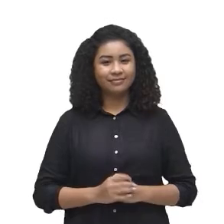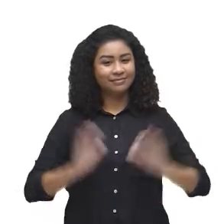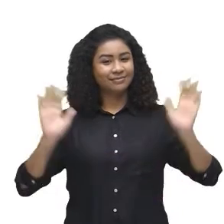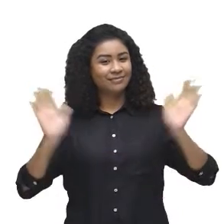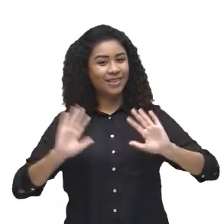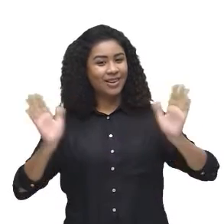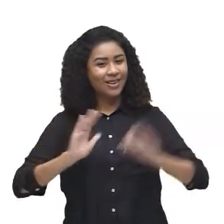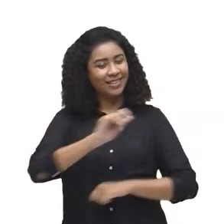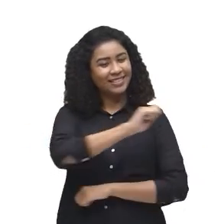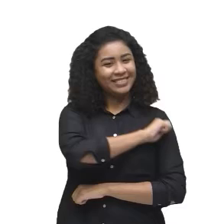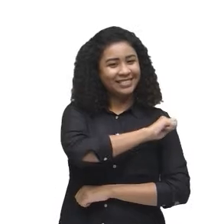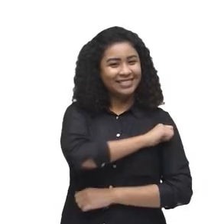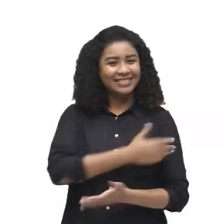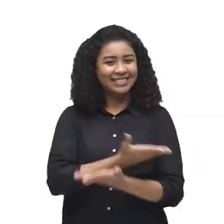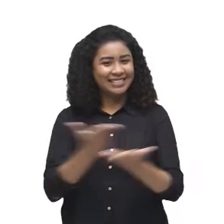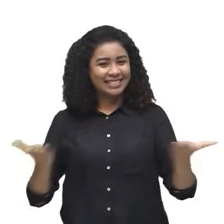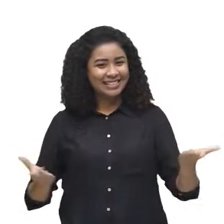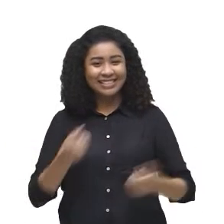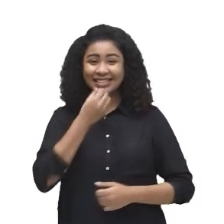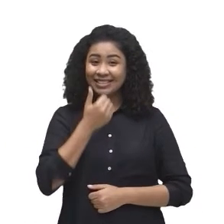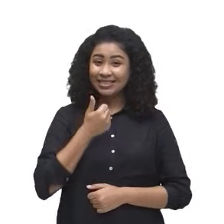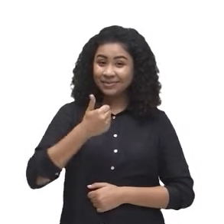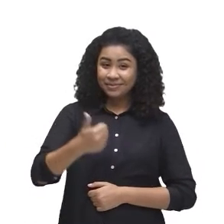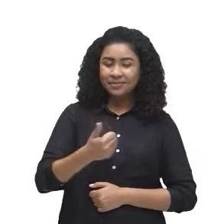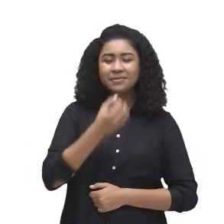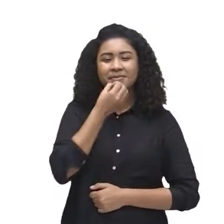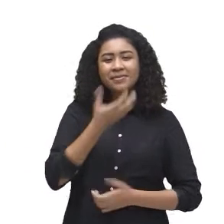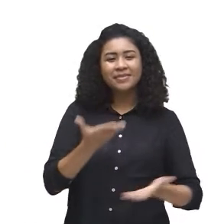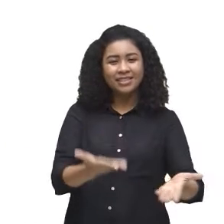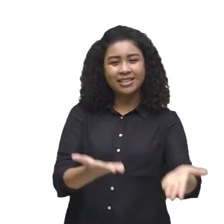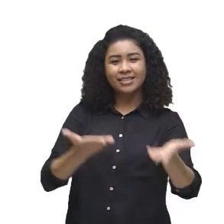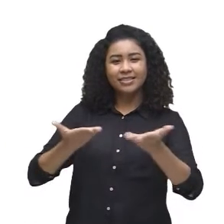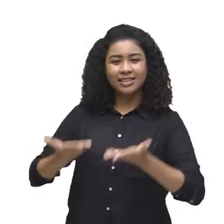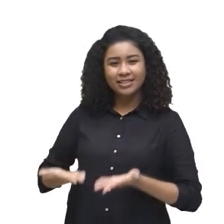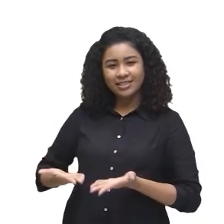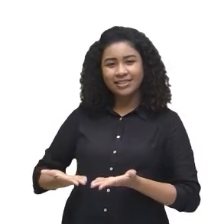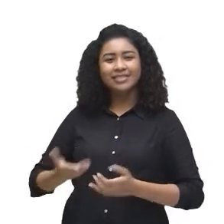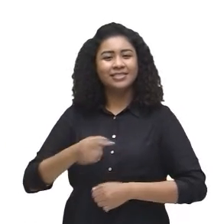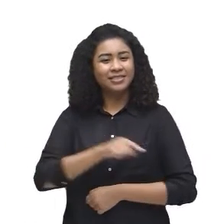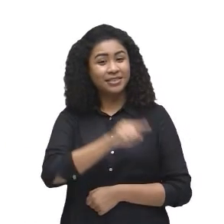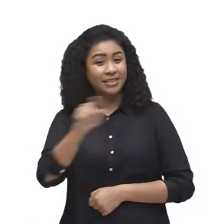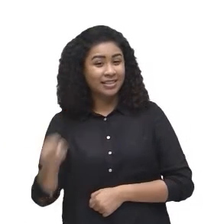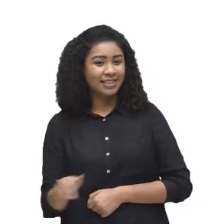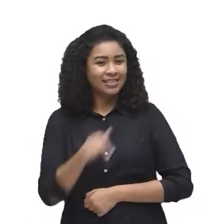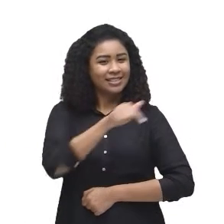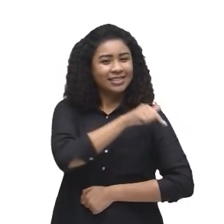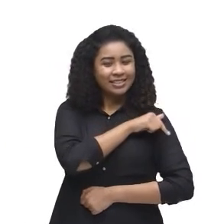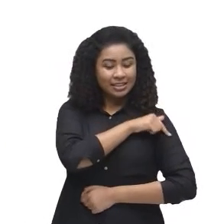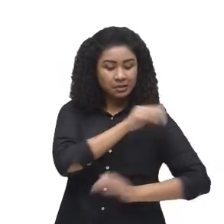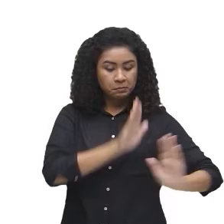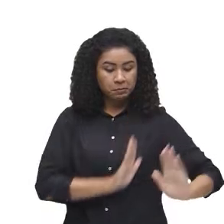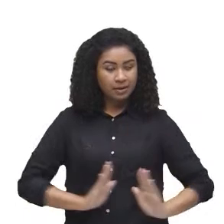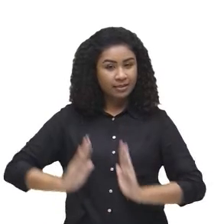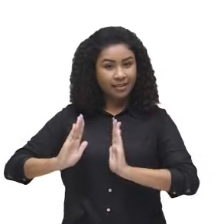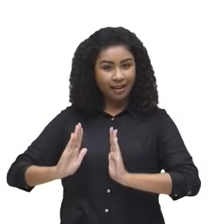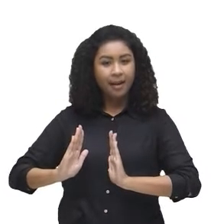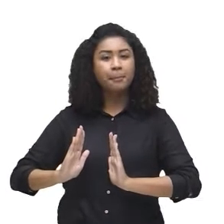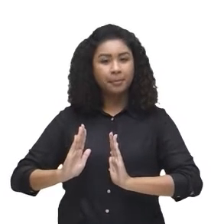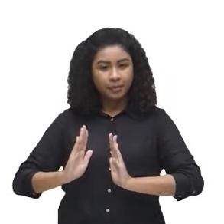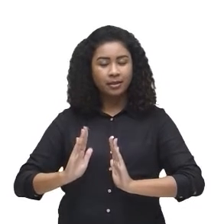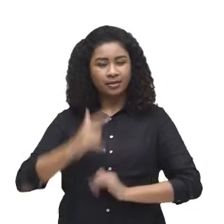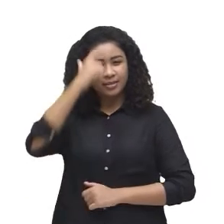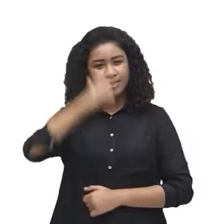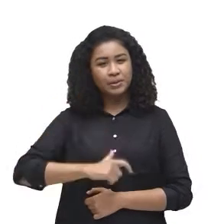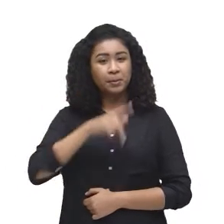Olá, alunos, tudo bem com vocês? Sejam bem-vindos todos aí da 7ª etapa. Eu sou o professor Kim